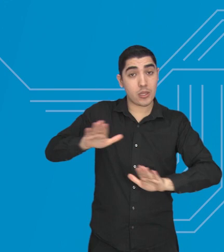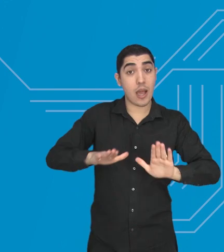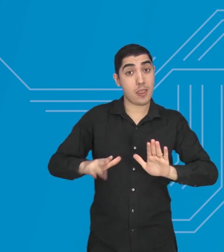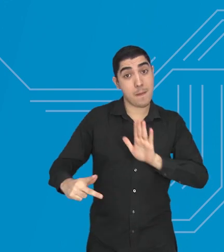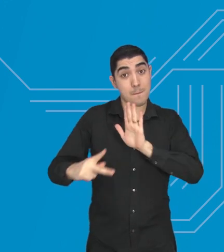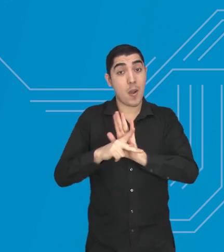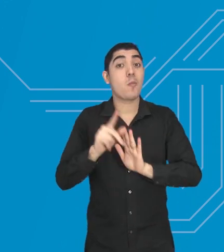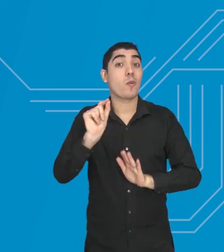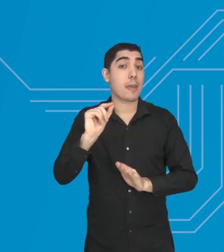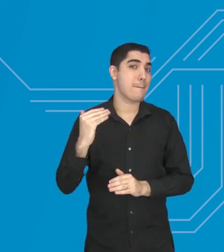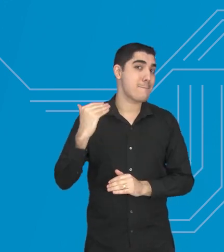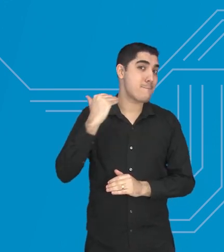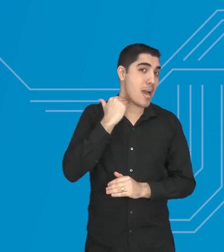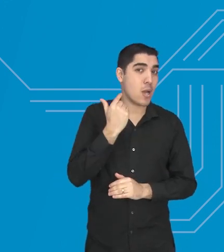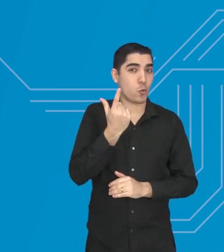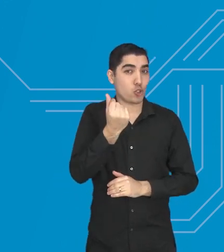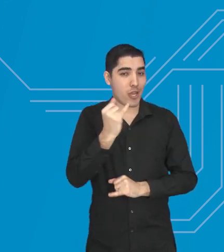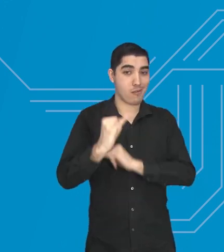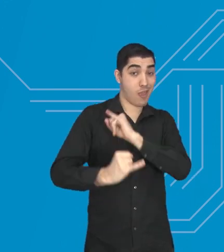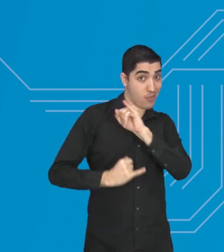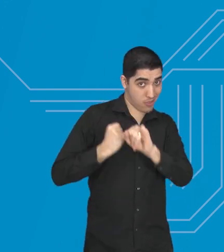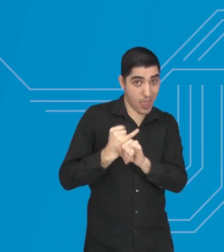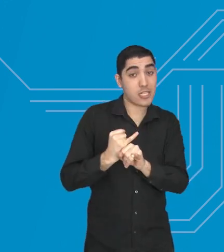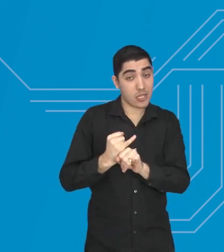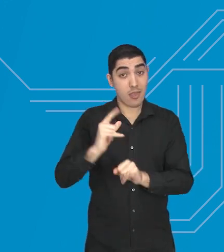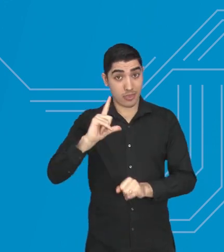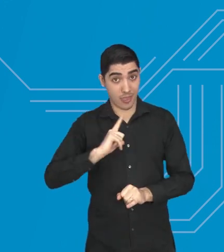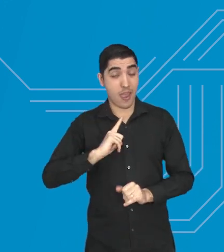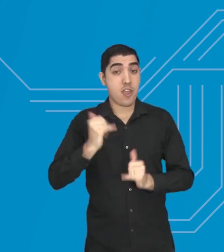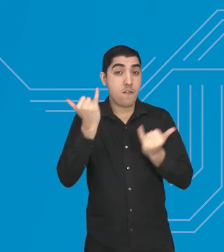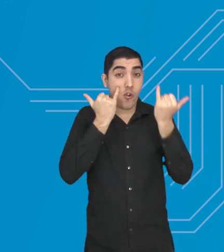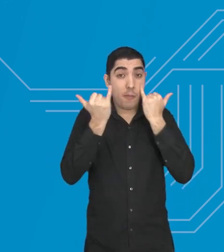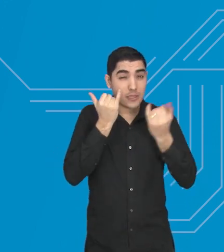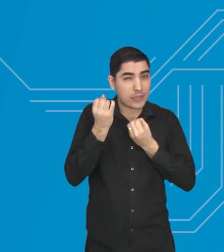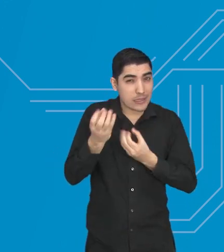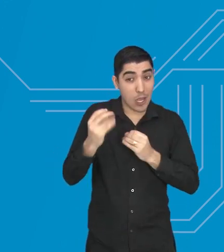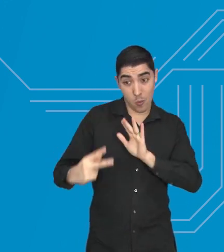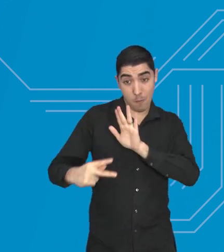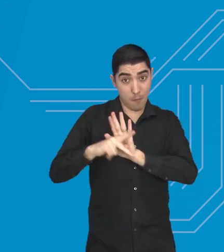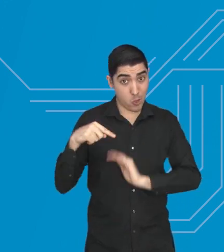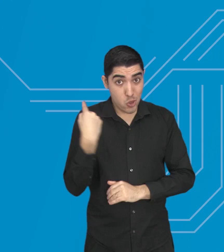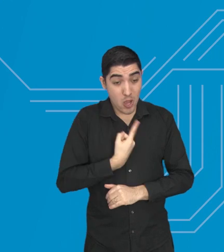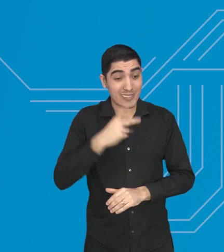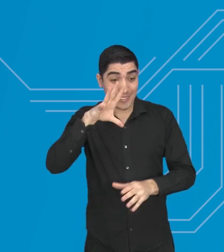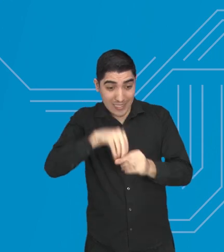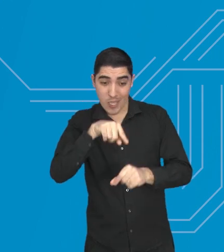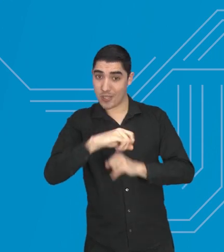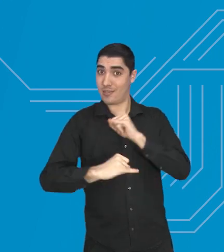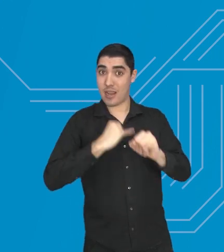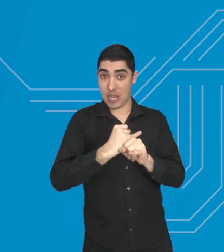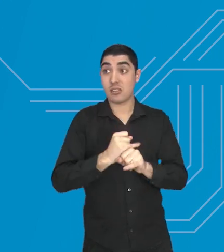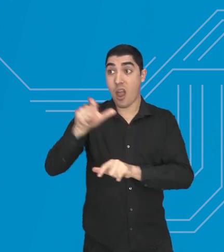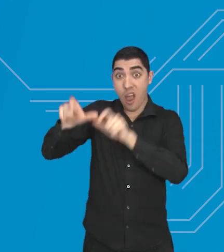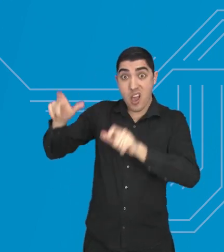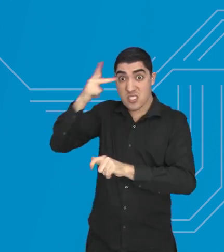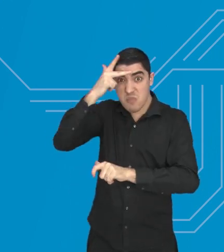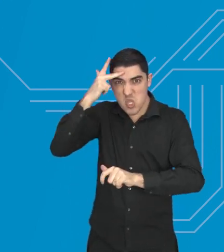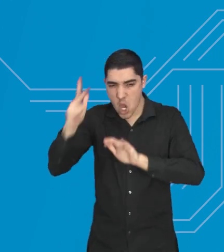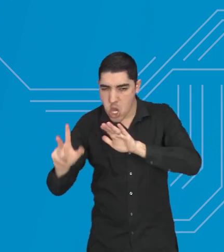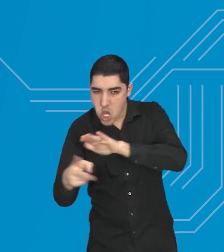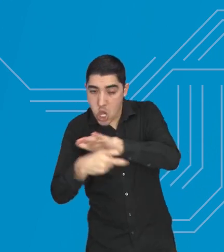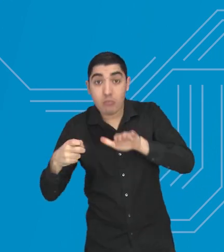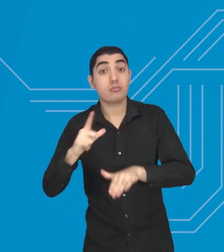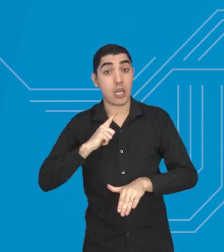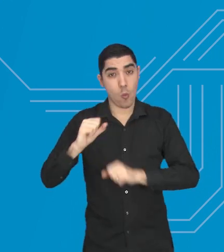tem que ter com as nossas contas digitais. Os nossos dados nas redes sociais têm atraído golpistas. E